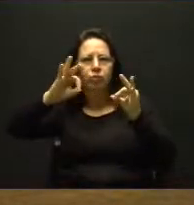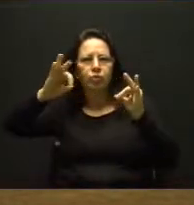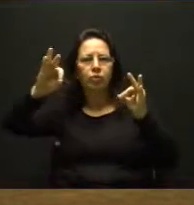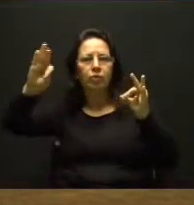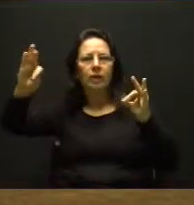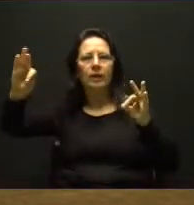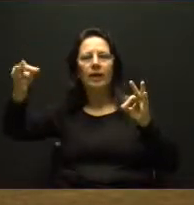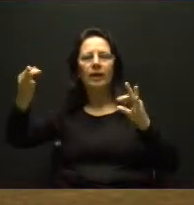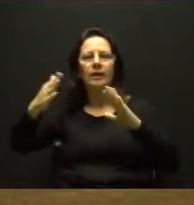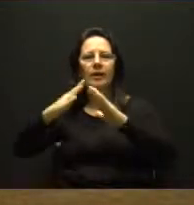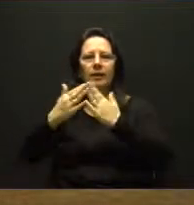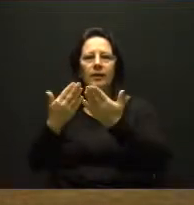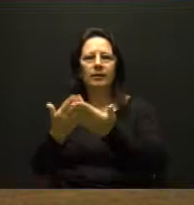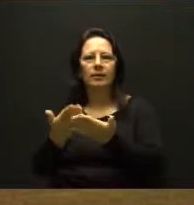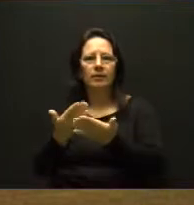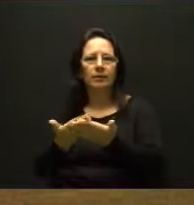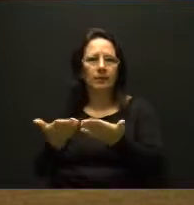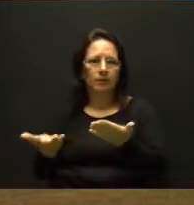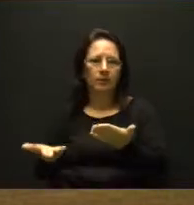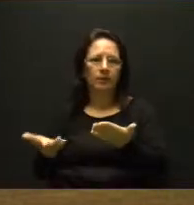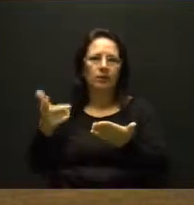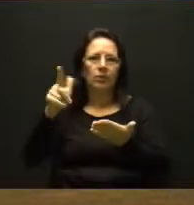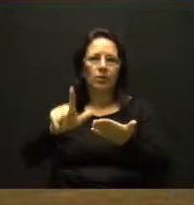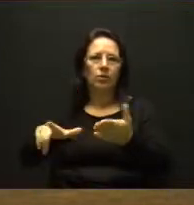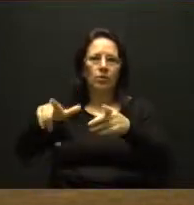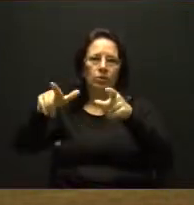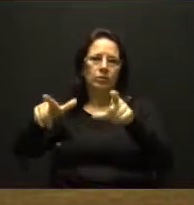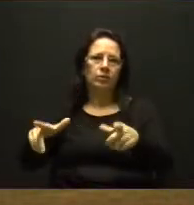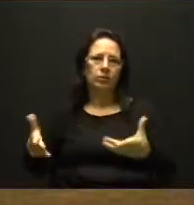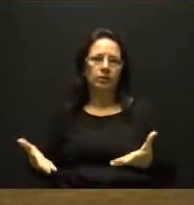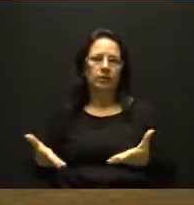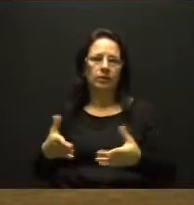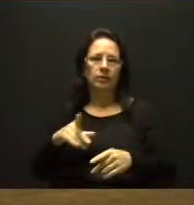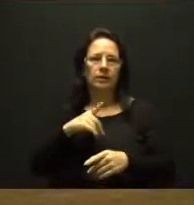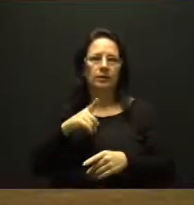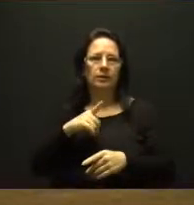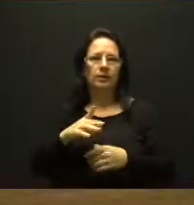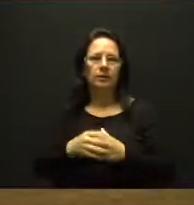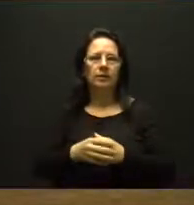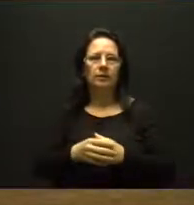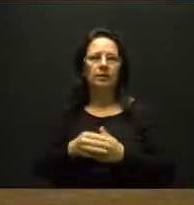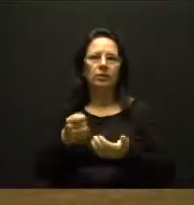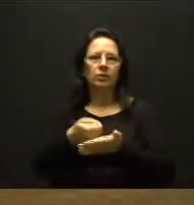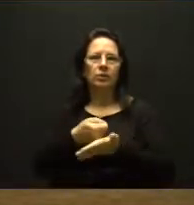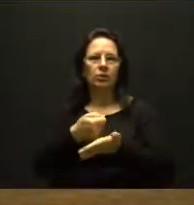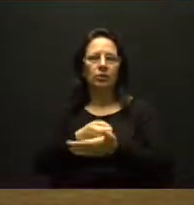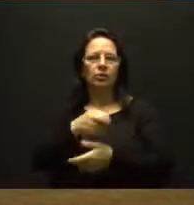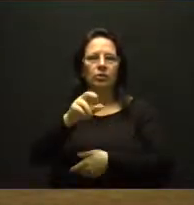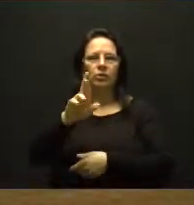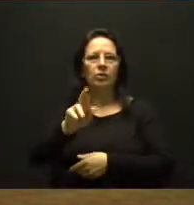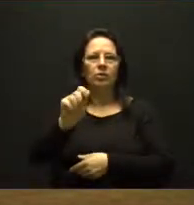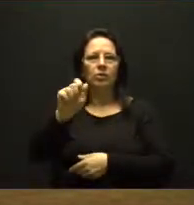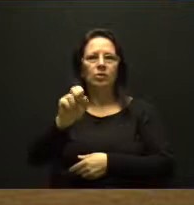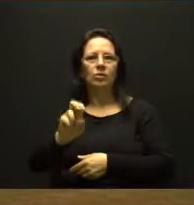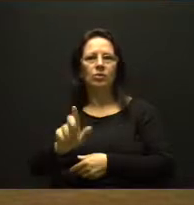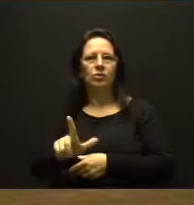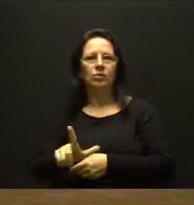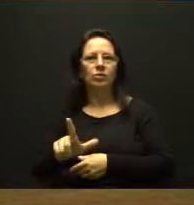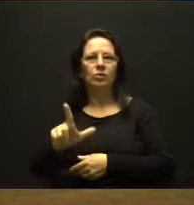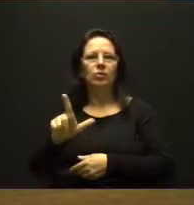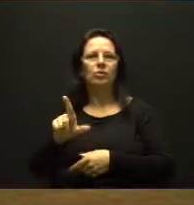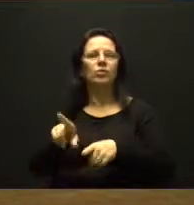elevado nesse transporte para ir até outro bairro então acho que cabe uma pedra no o secretário ao cristiano de tantos que a gente faz